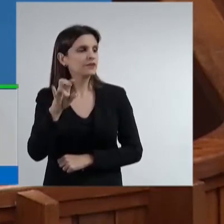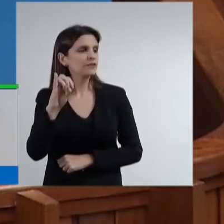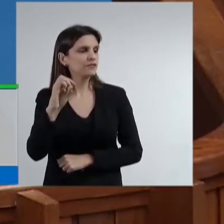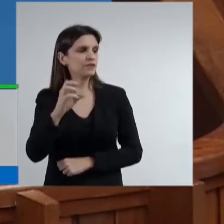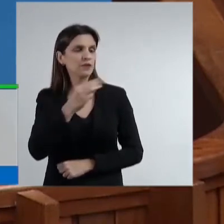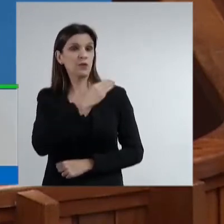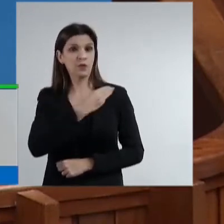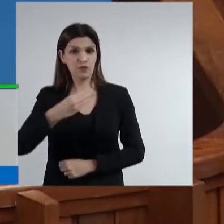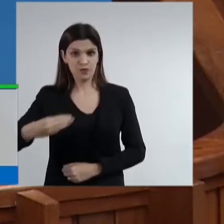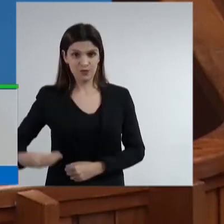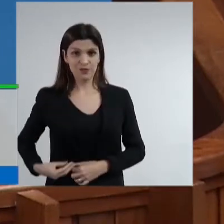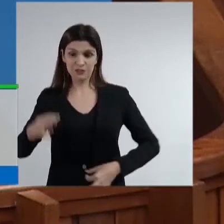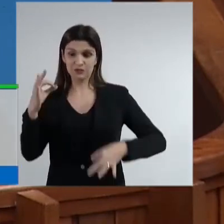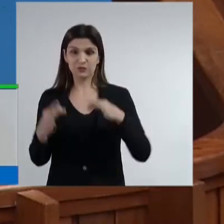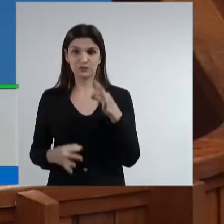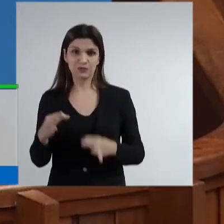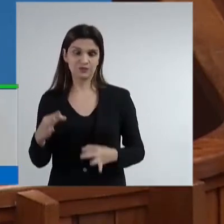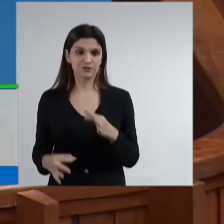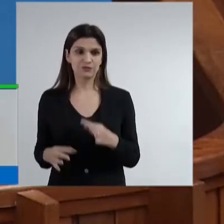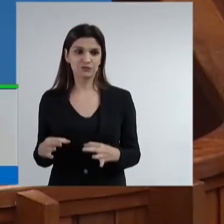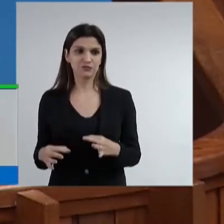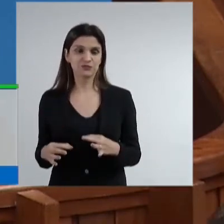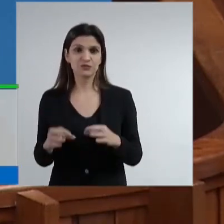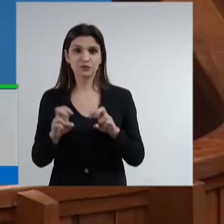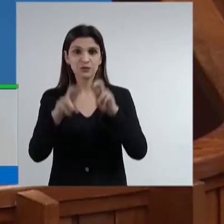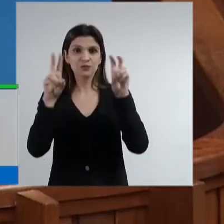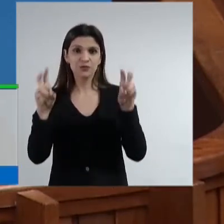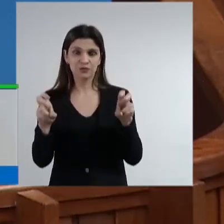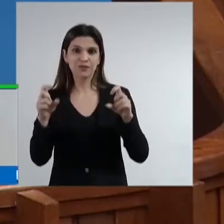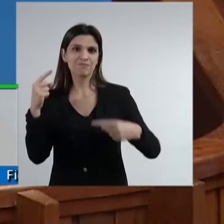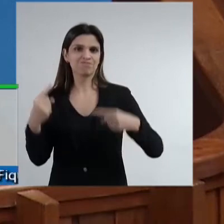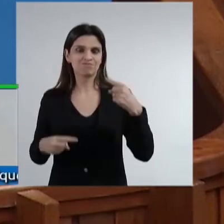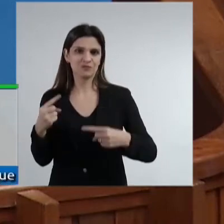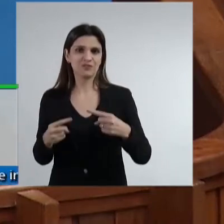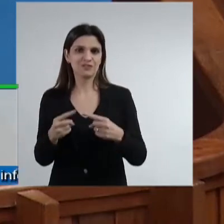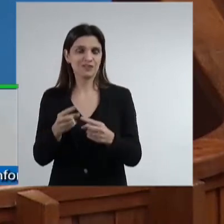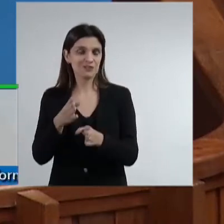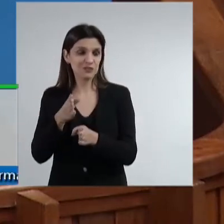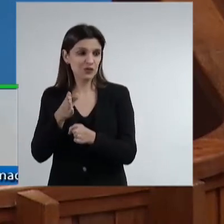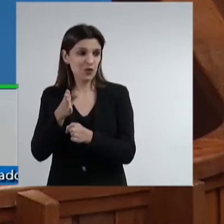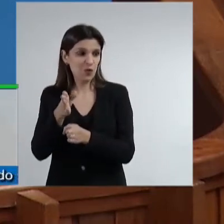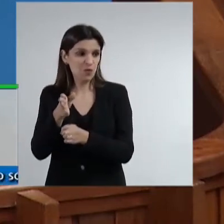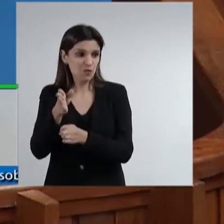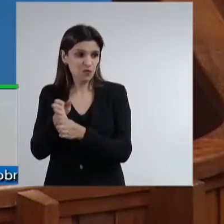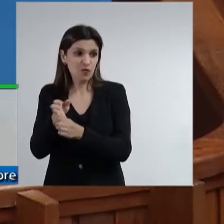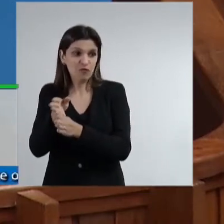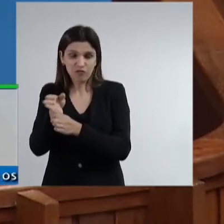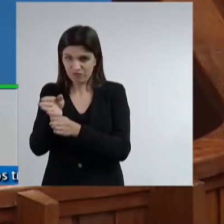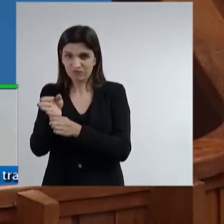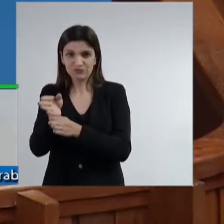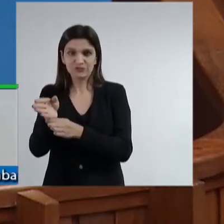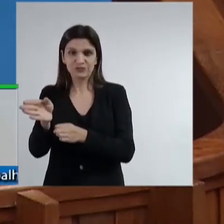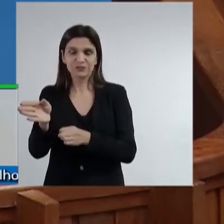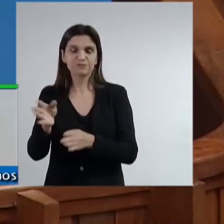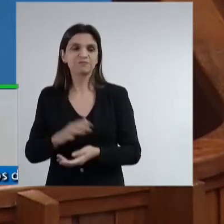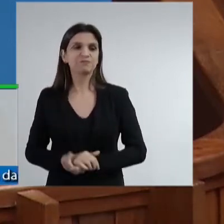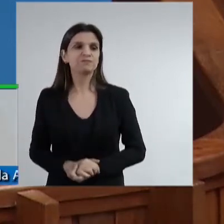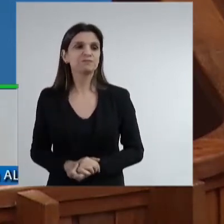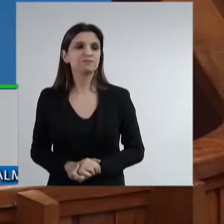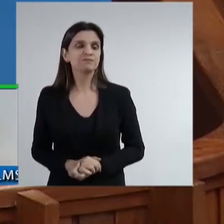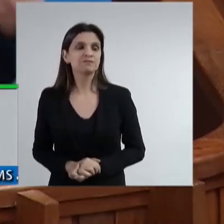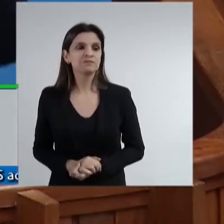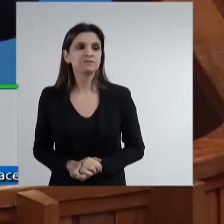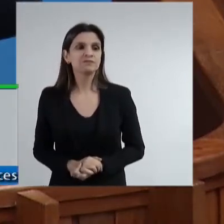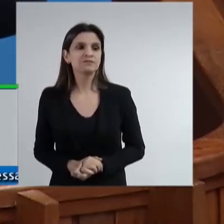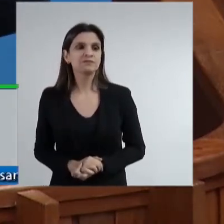Justiça, onde o assunto aqui debatido foi fronteiras. E, na verdade, eu estou trazendo